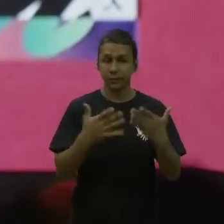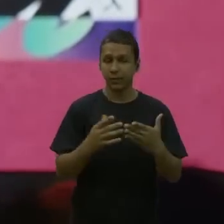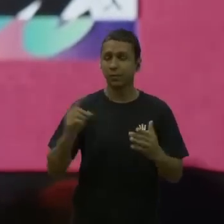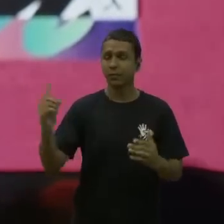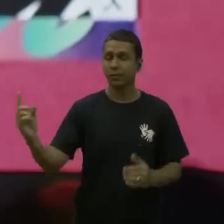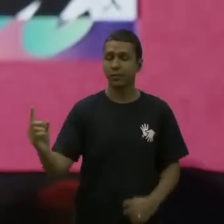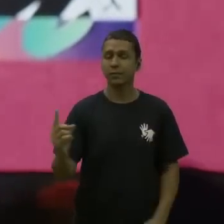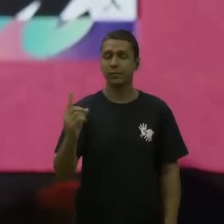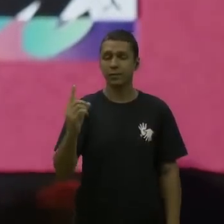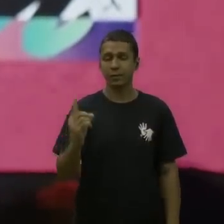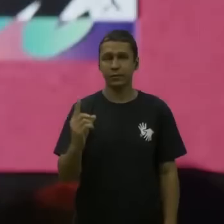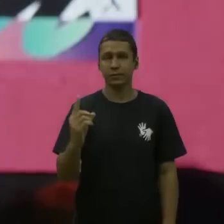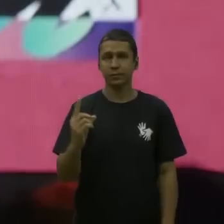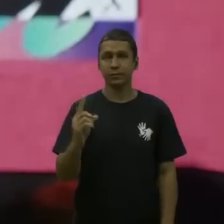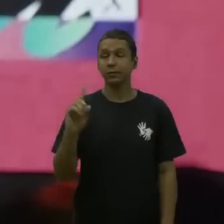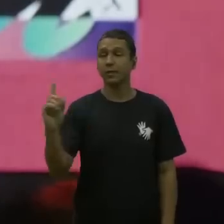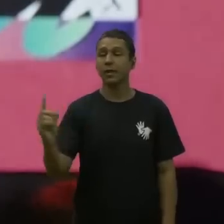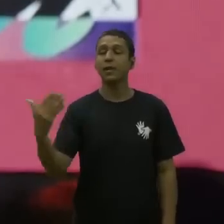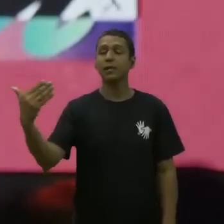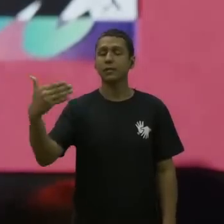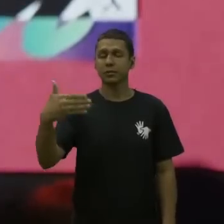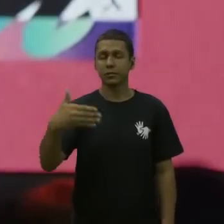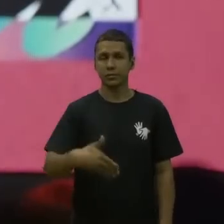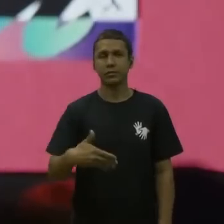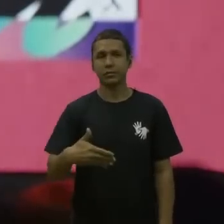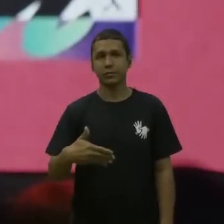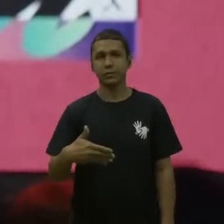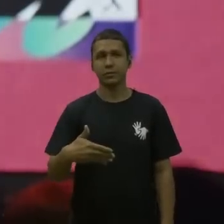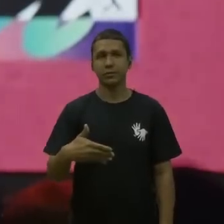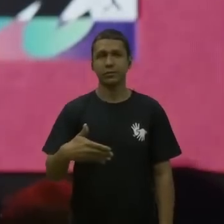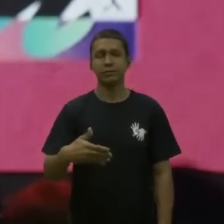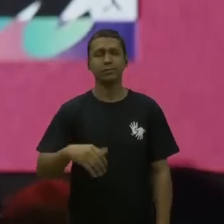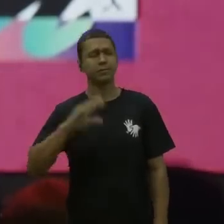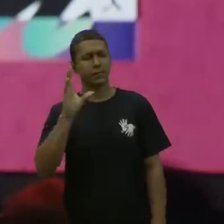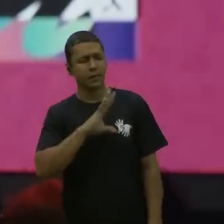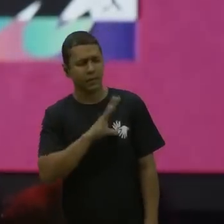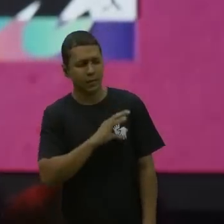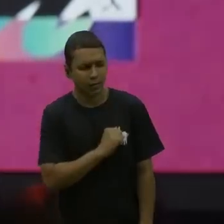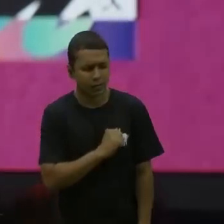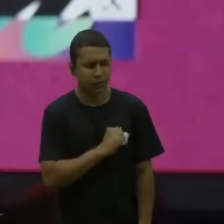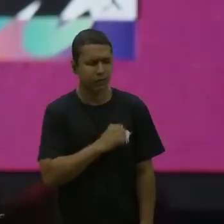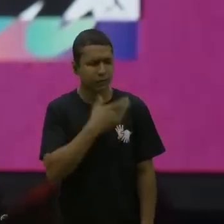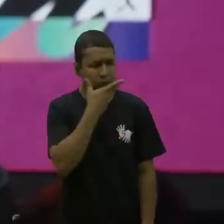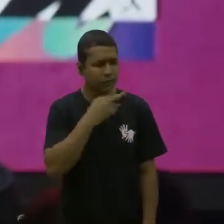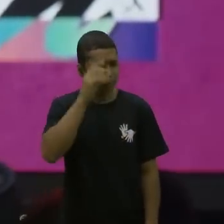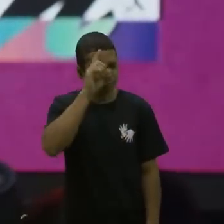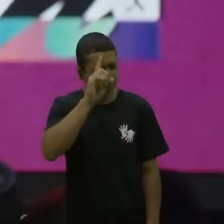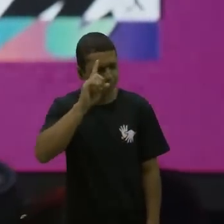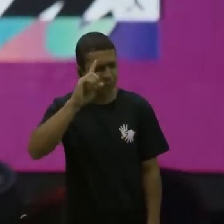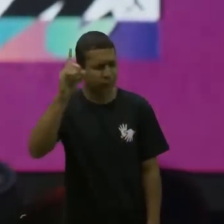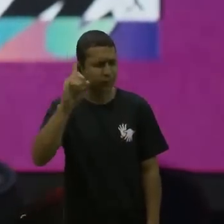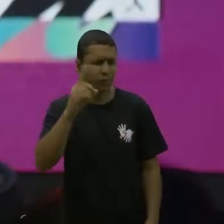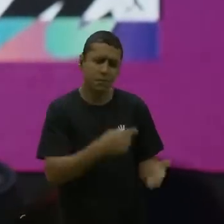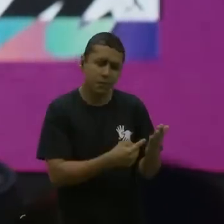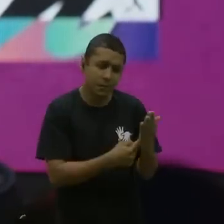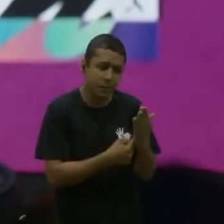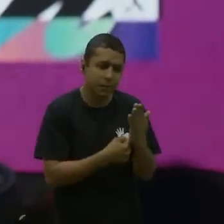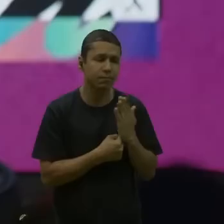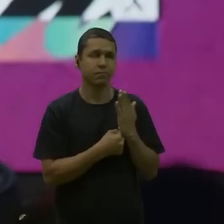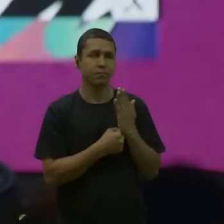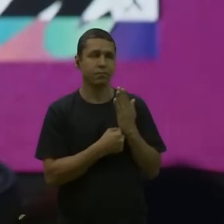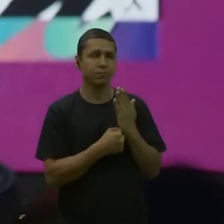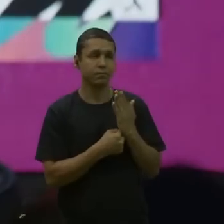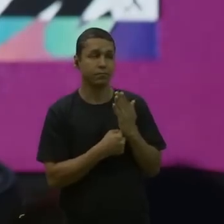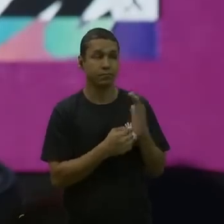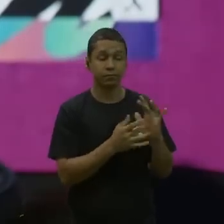chegou. Mais uma vez: ela chegou. E adorando disse: Senhor, socorre-me. E